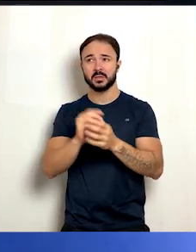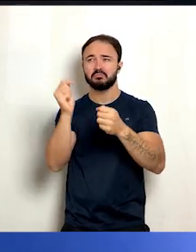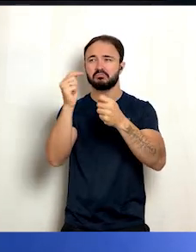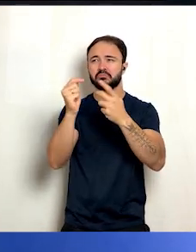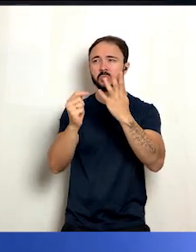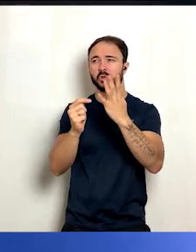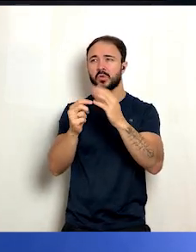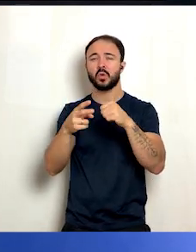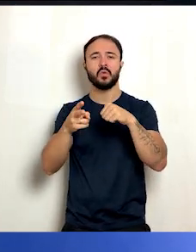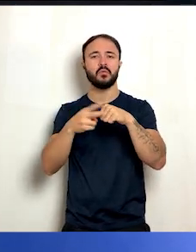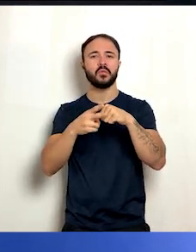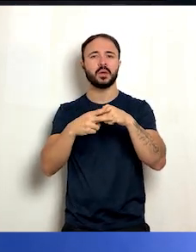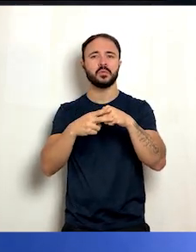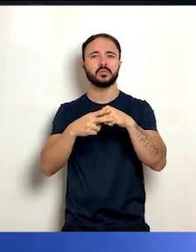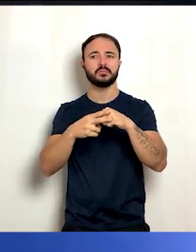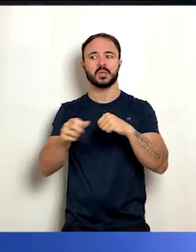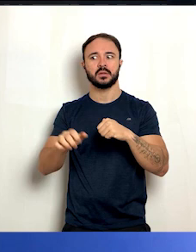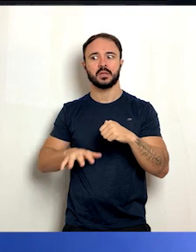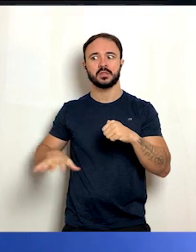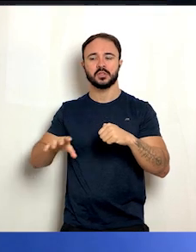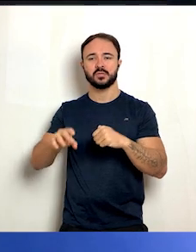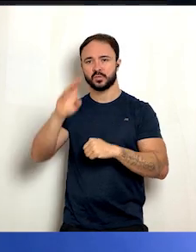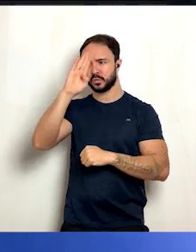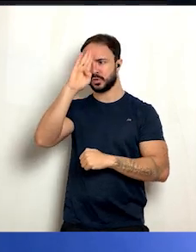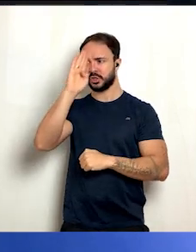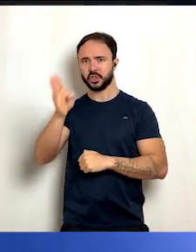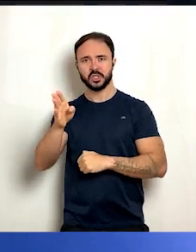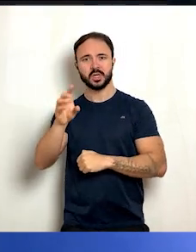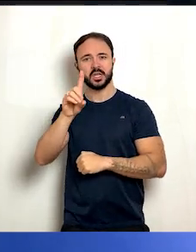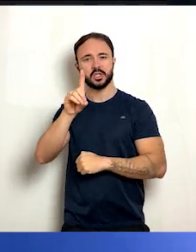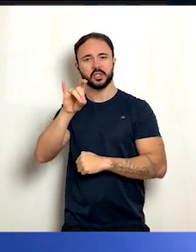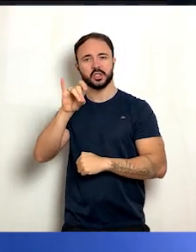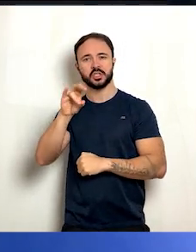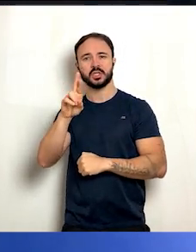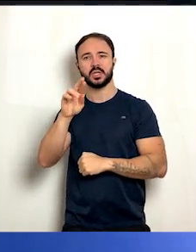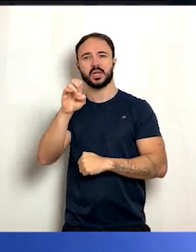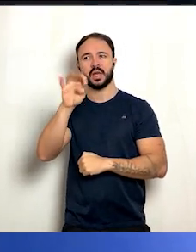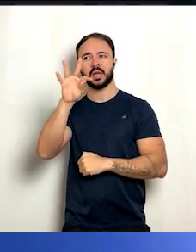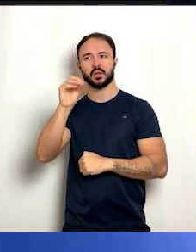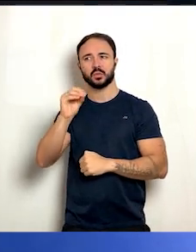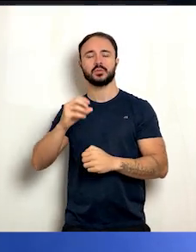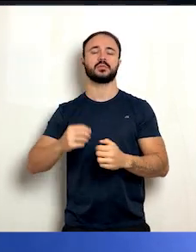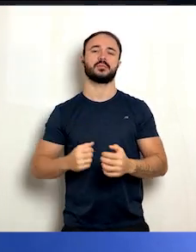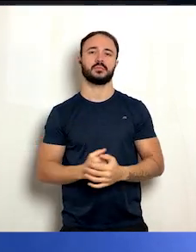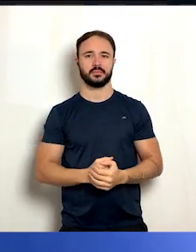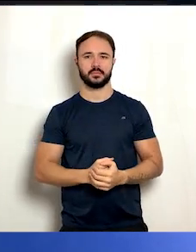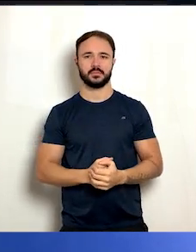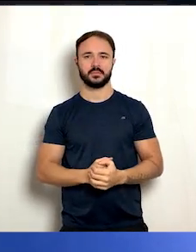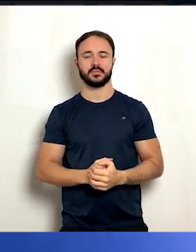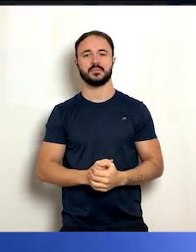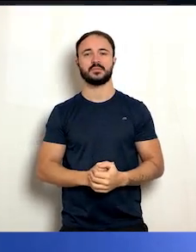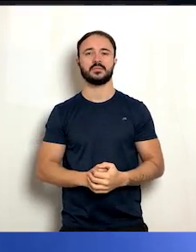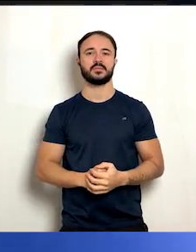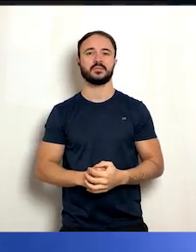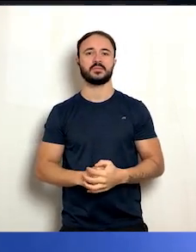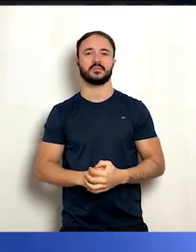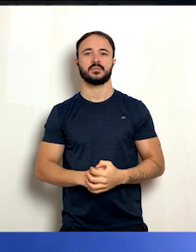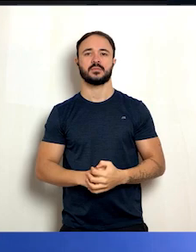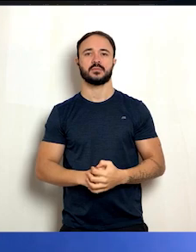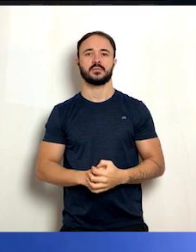direto. Lembrando, verbo transitivo direto é um verbo que precisa de um complemento sem preposição.